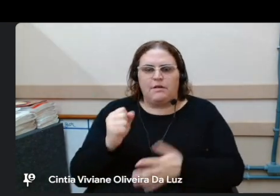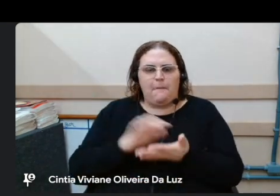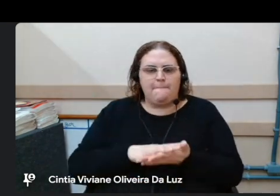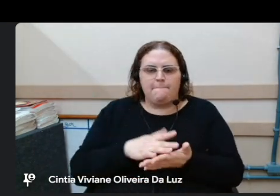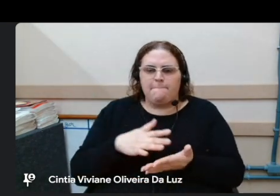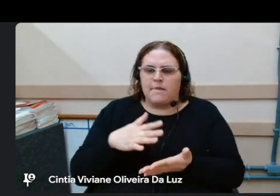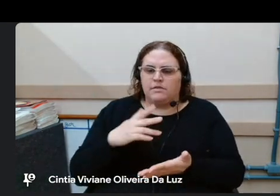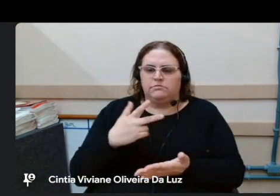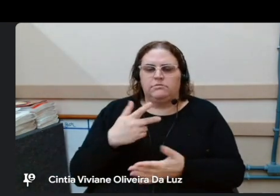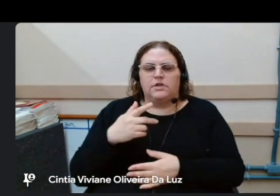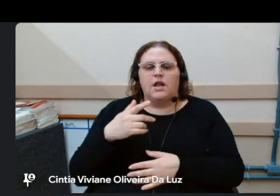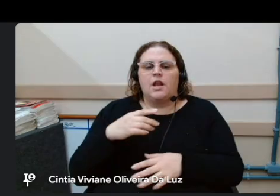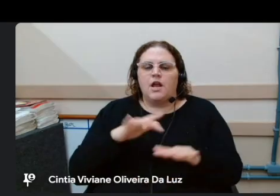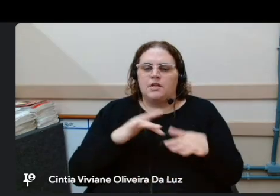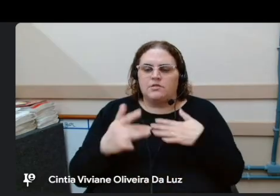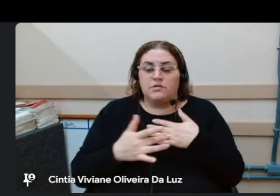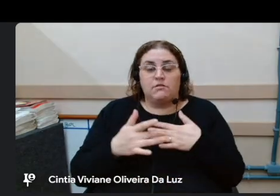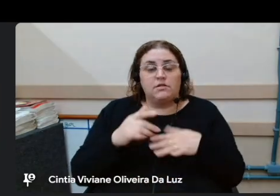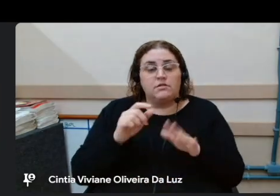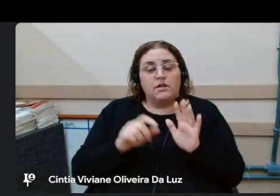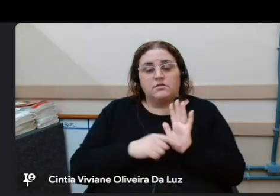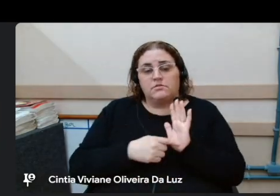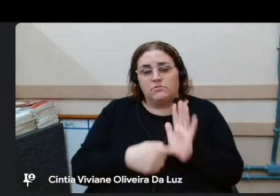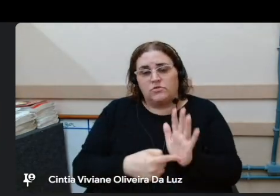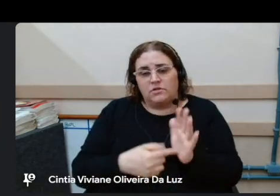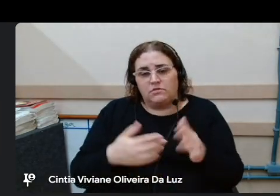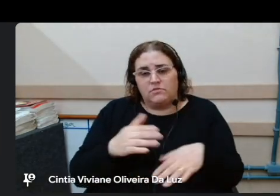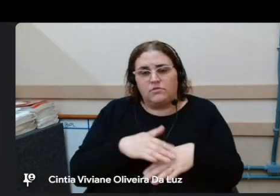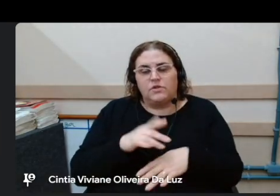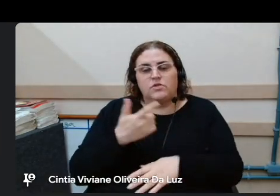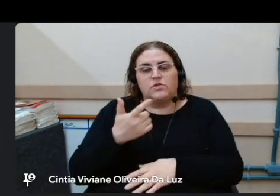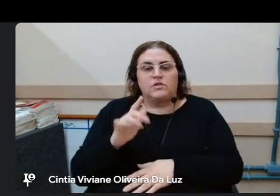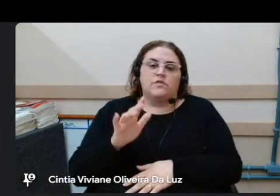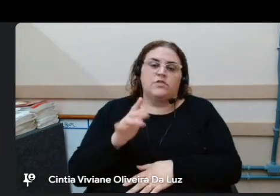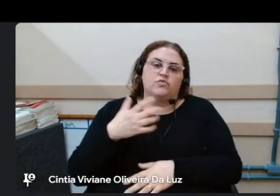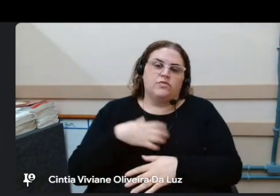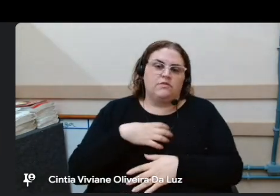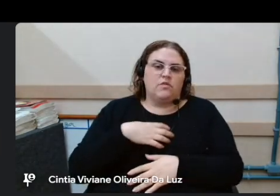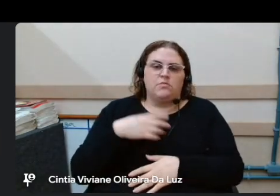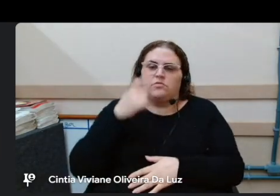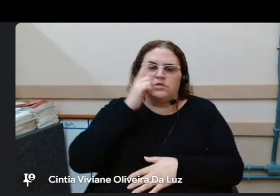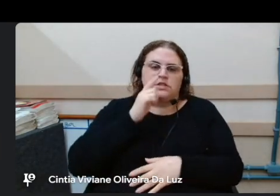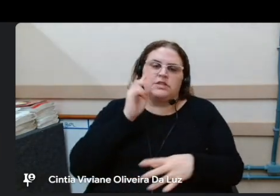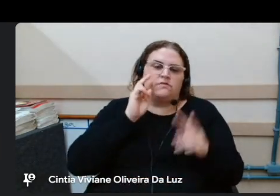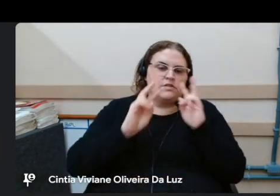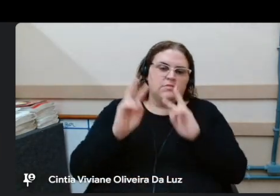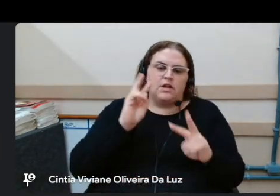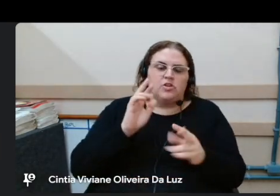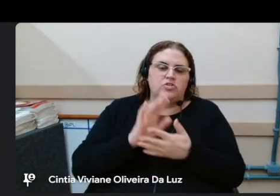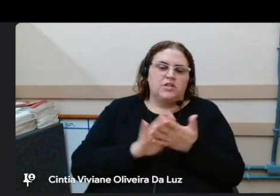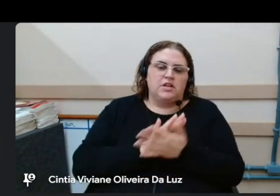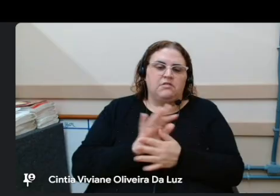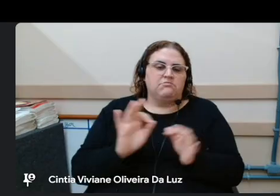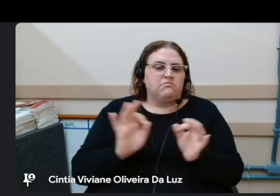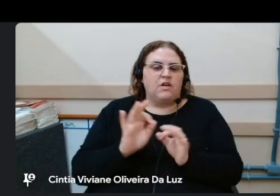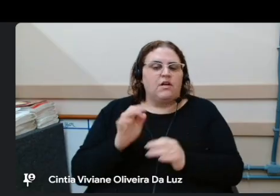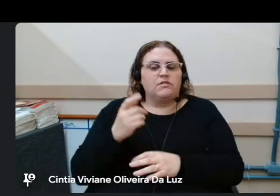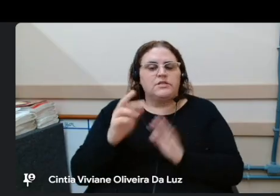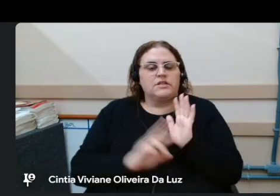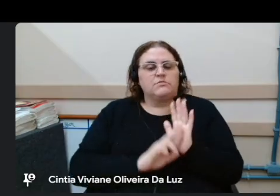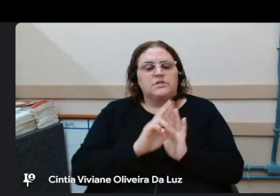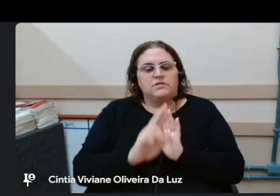nas redes sociais e que tá se projetando eh que de outra forma talvez não conseguisse nem visibilidade nem